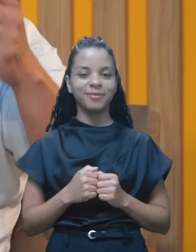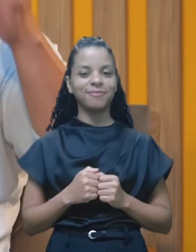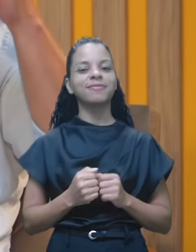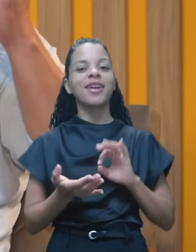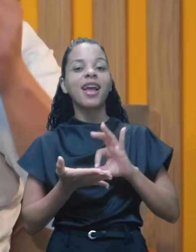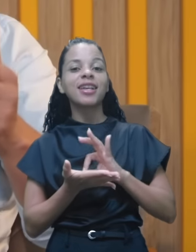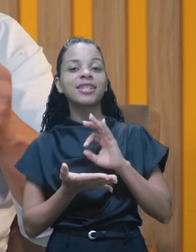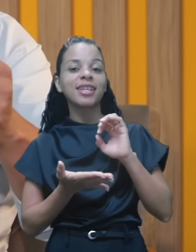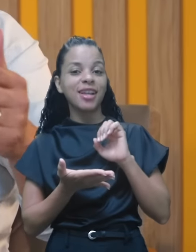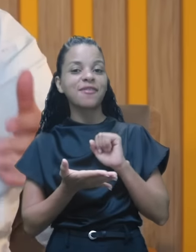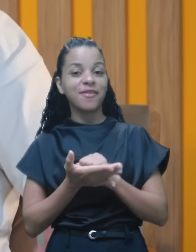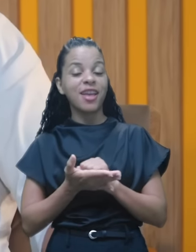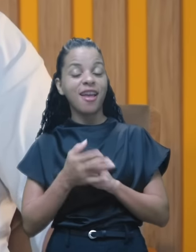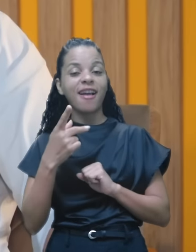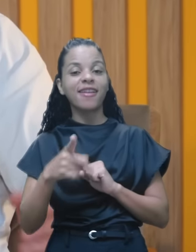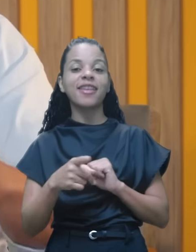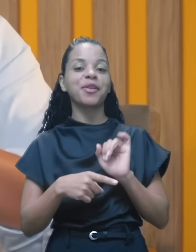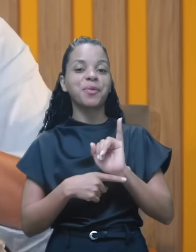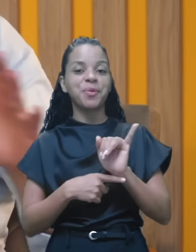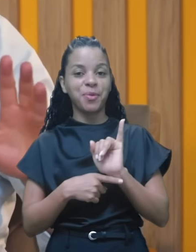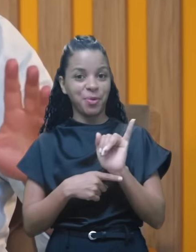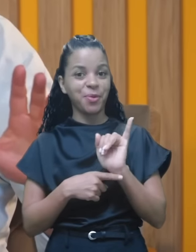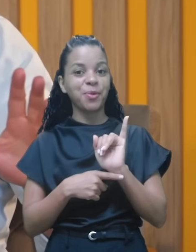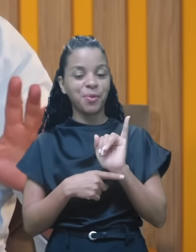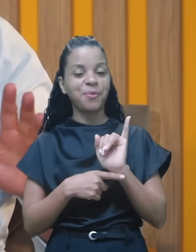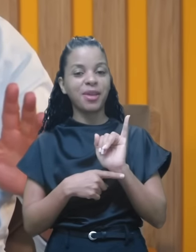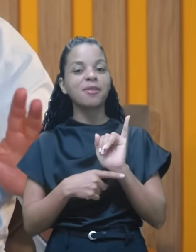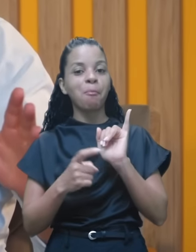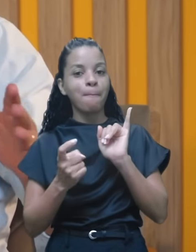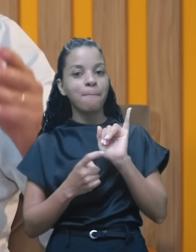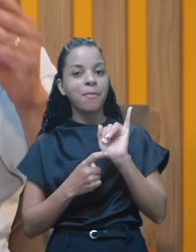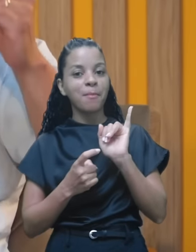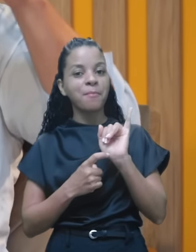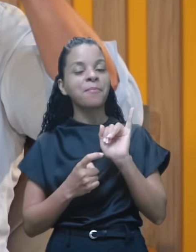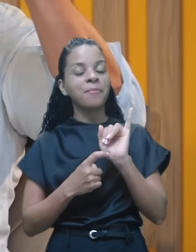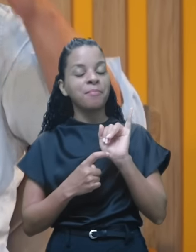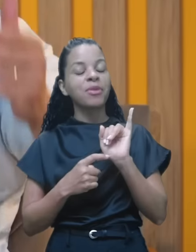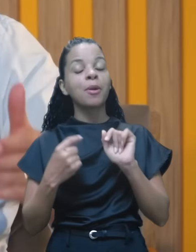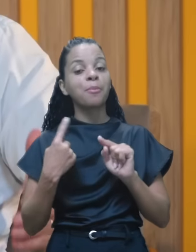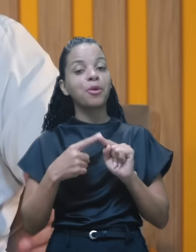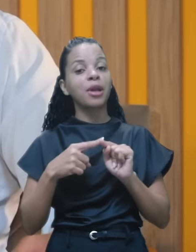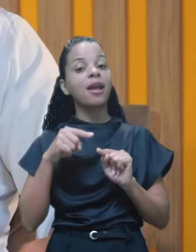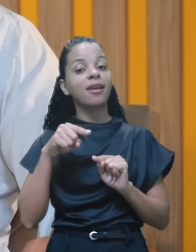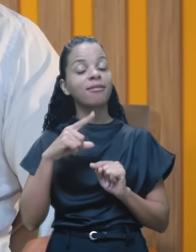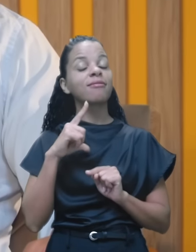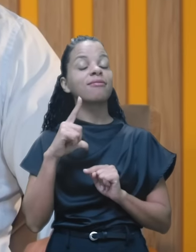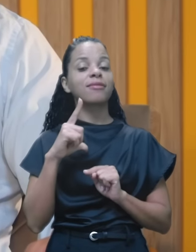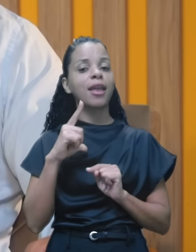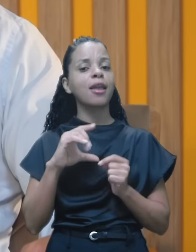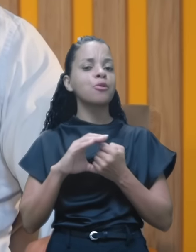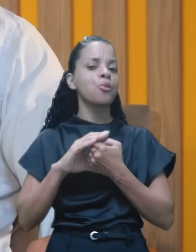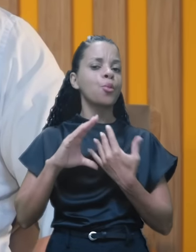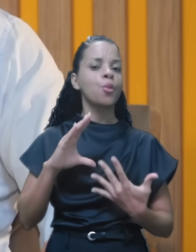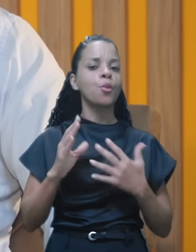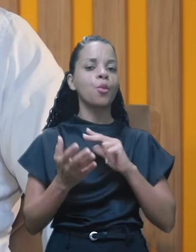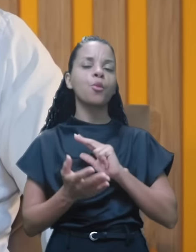sabe, se inscreva no nosso canal, você não pode deixar de estar inscrito no nosso canal porque esse conteúdo tem muito valor e você já